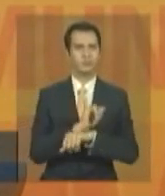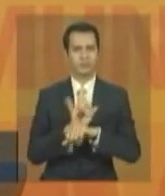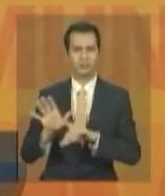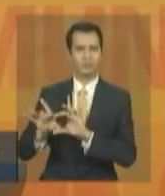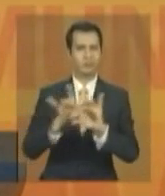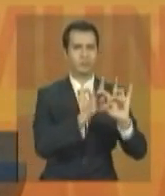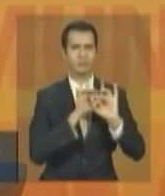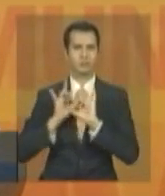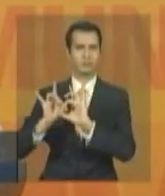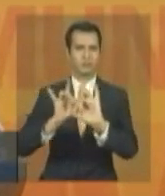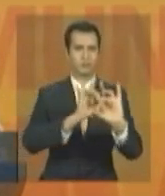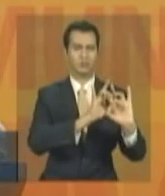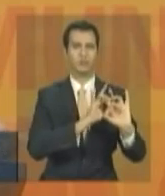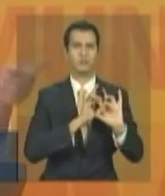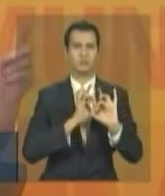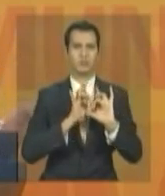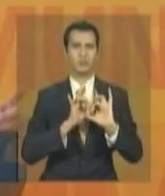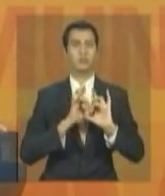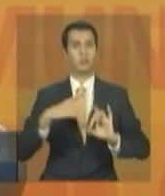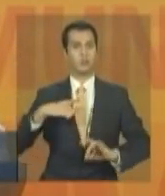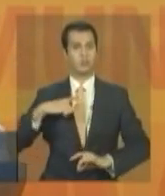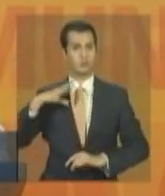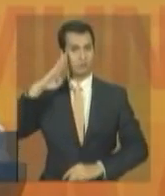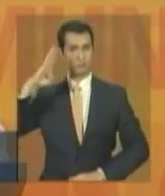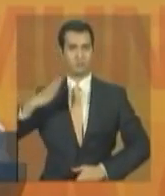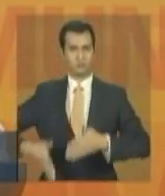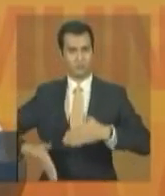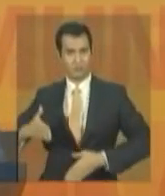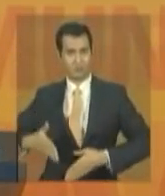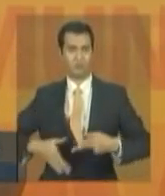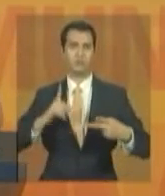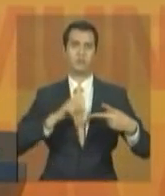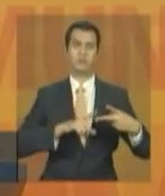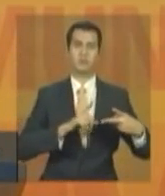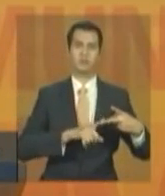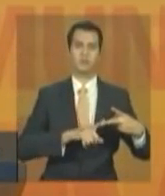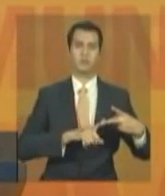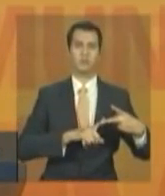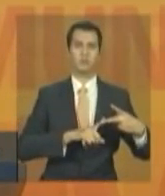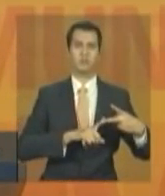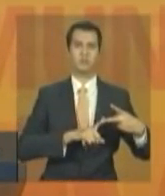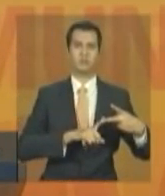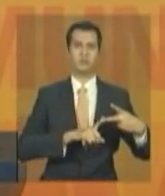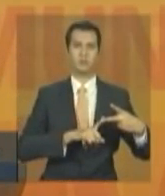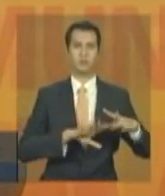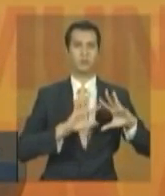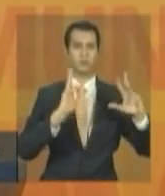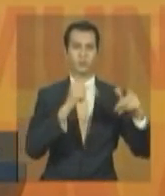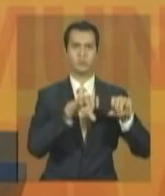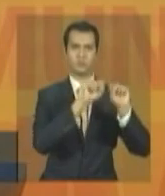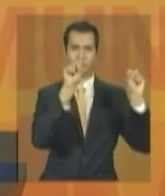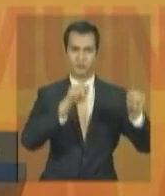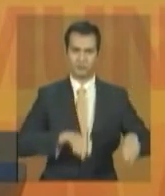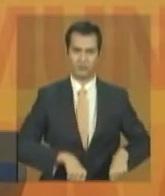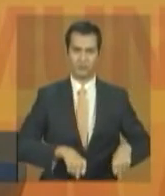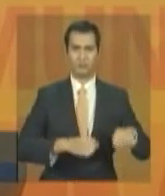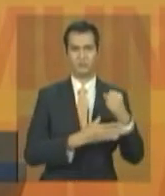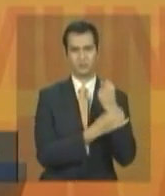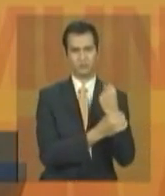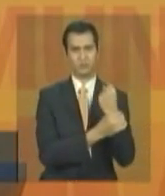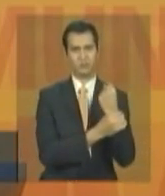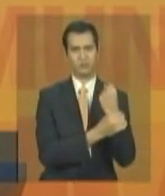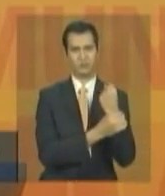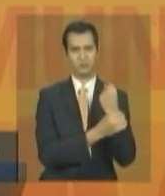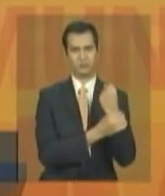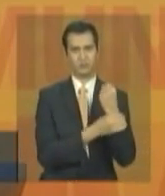estratégica entre o Exército Brasileiro e todo o sistema de segurança